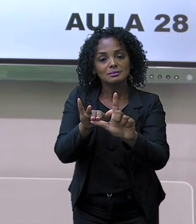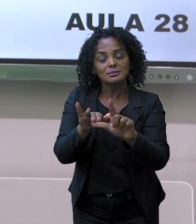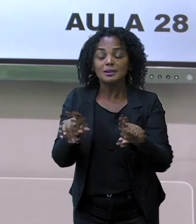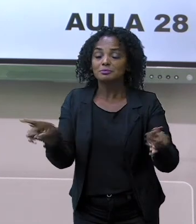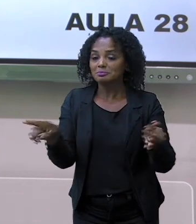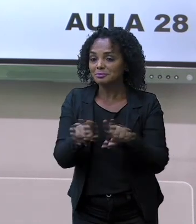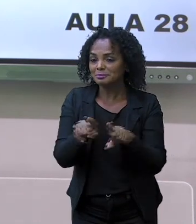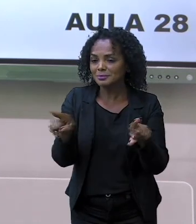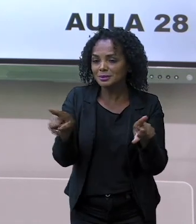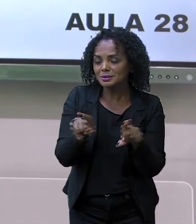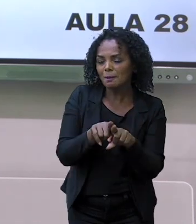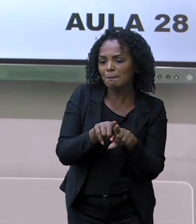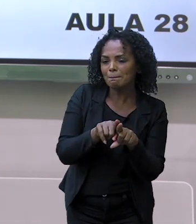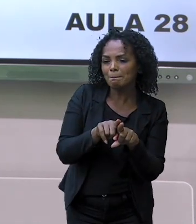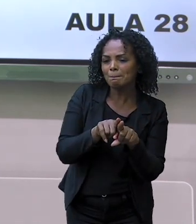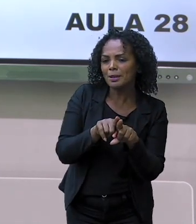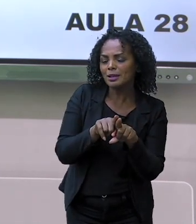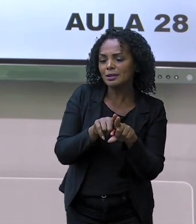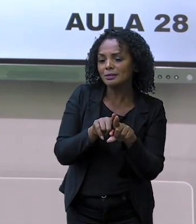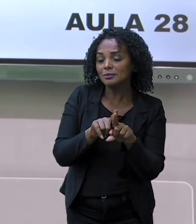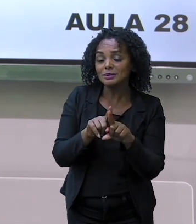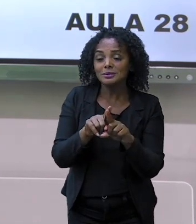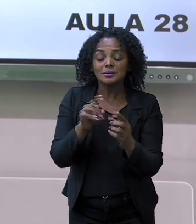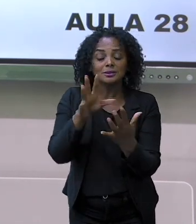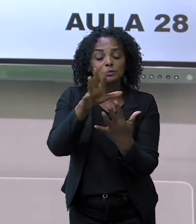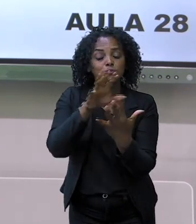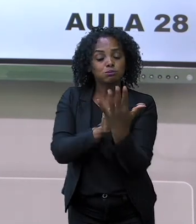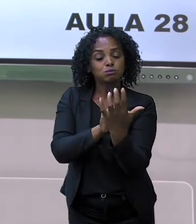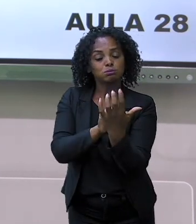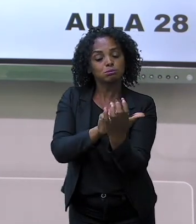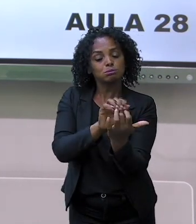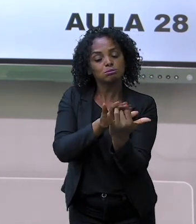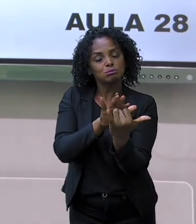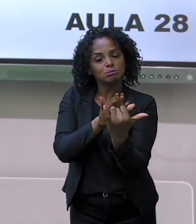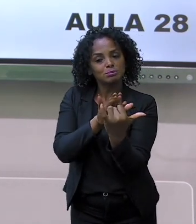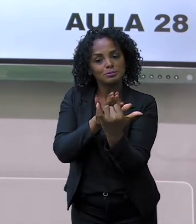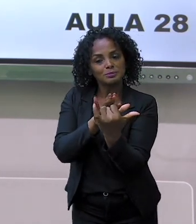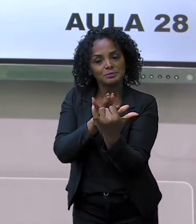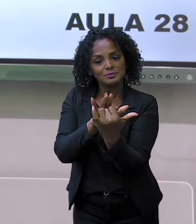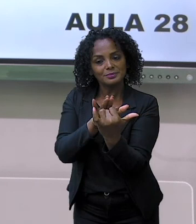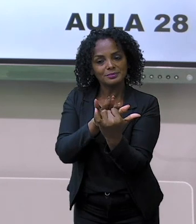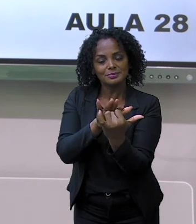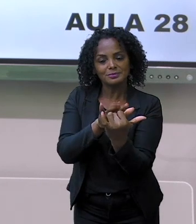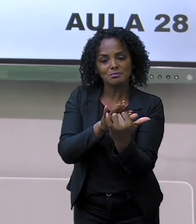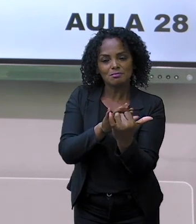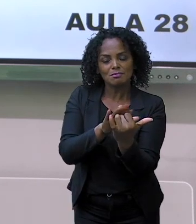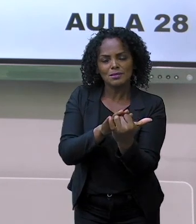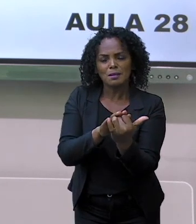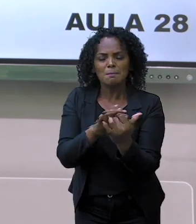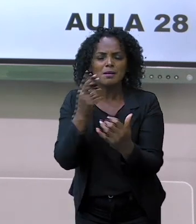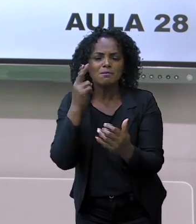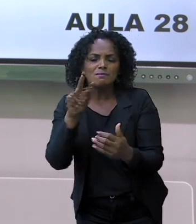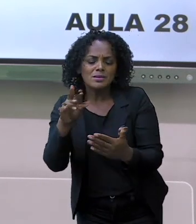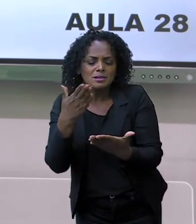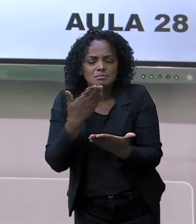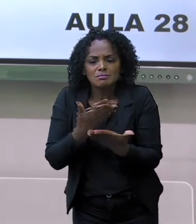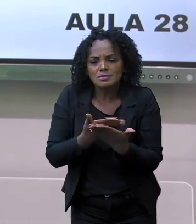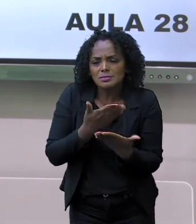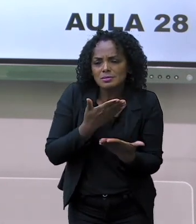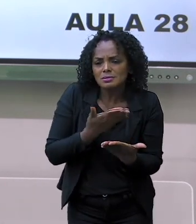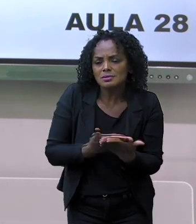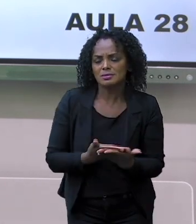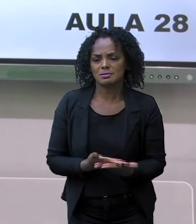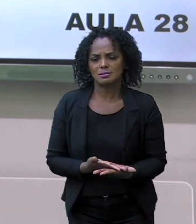E você que ainda não se inscreveu no nosso canal do YouTube, se inscrevam, gente. Para rever todas as nossas